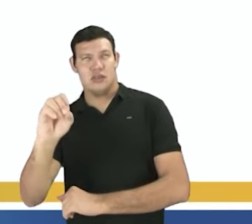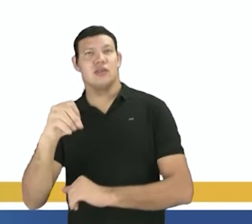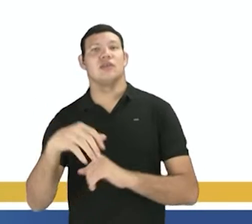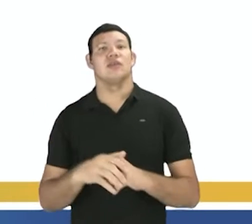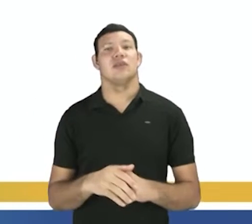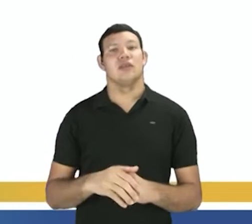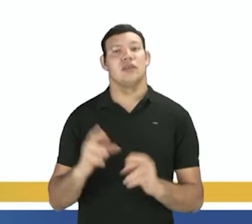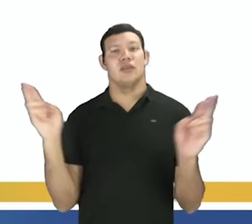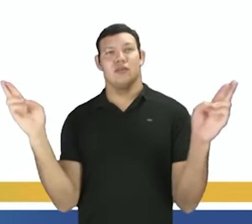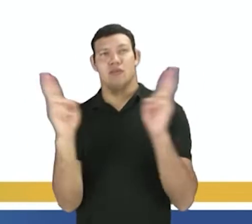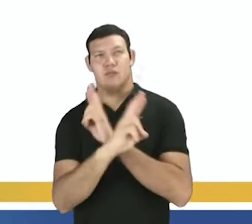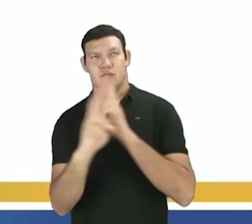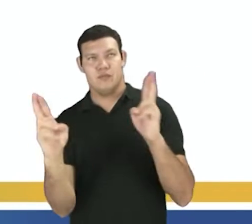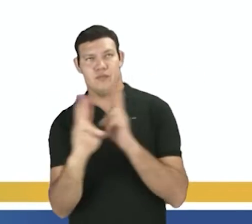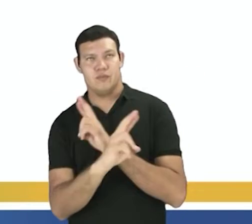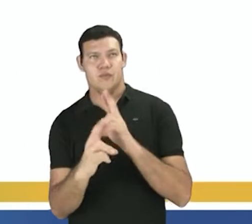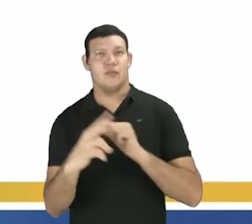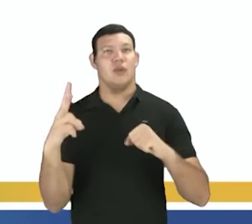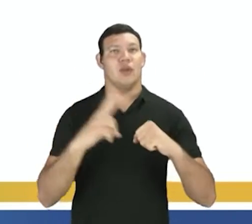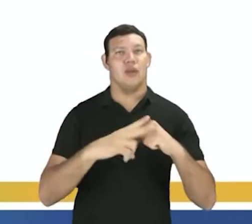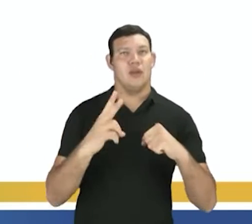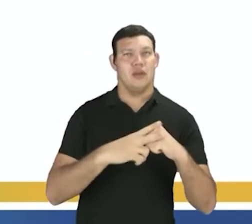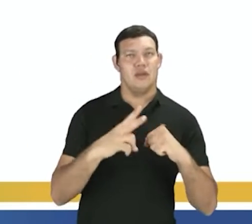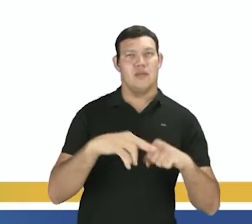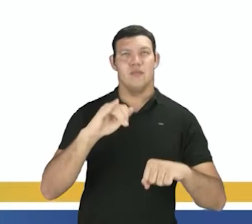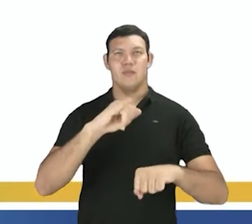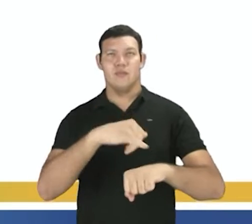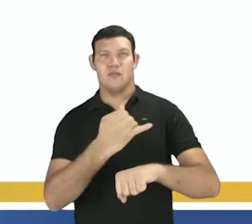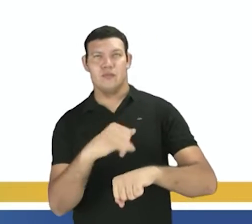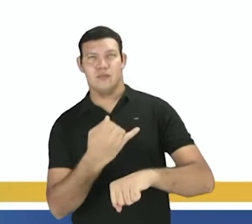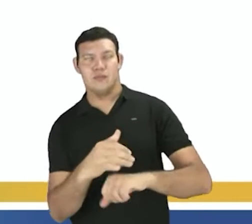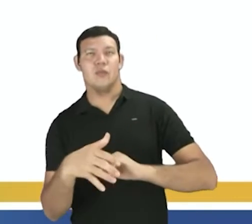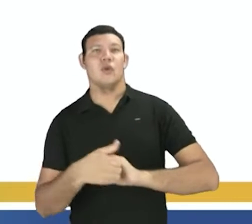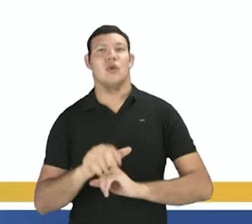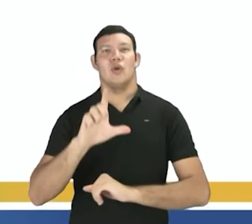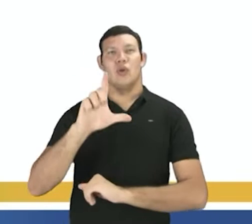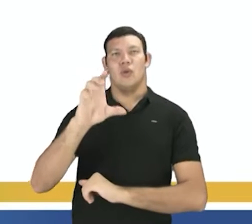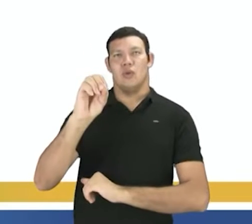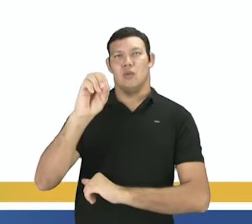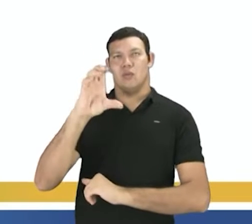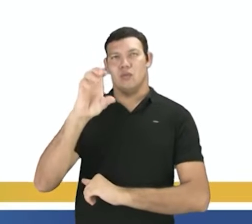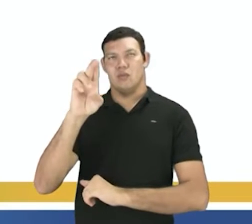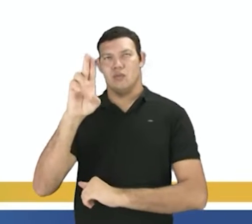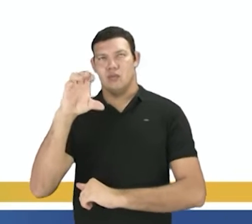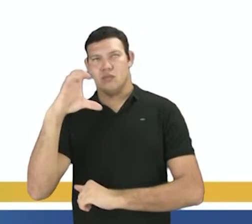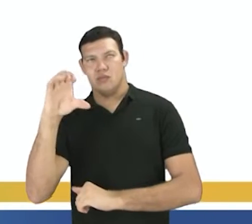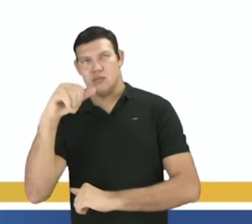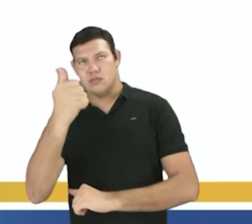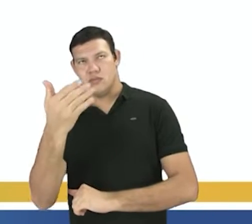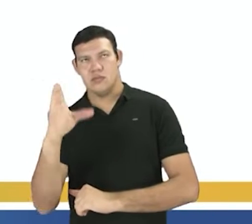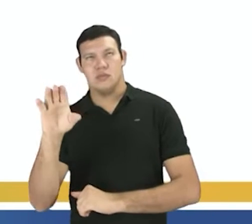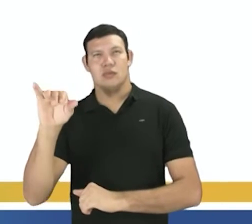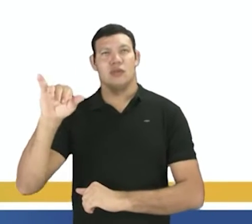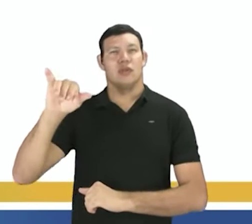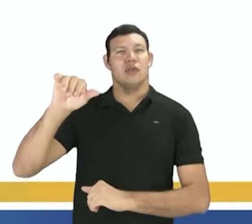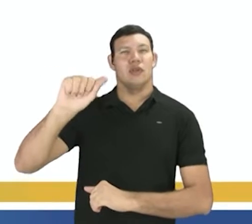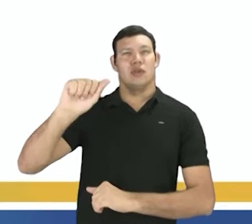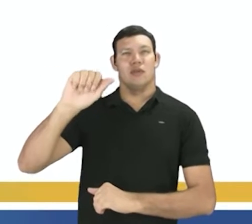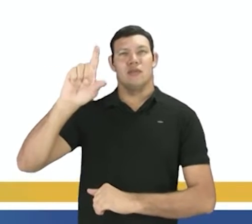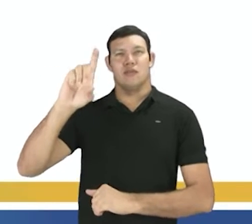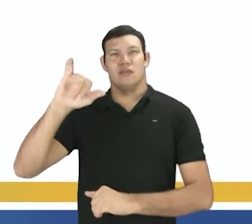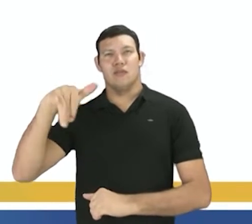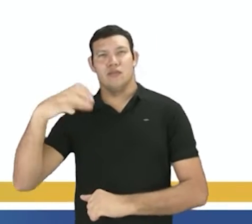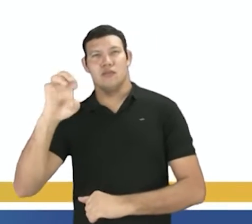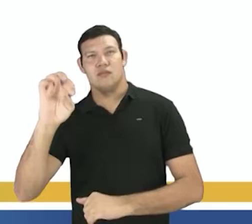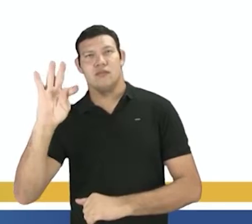um adjetivo, a uma locução adjetiva, a um advérbio ou uma locução adverbial e também, às vezes, a um